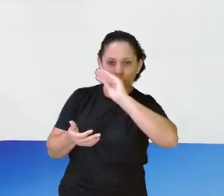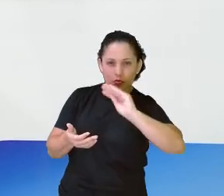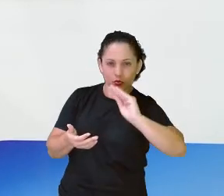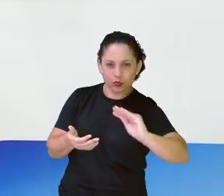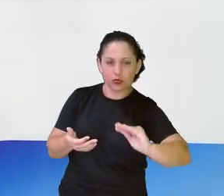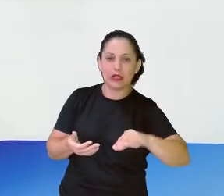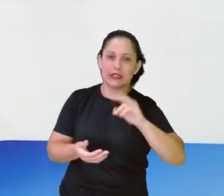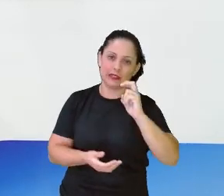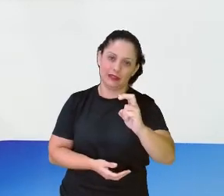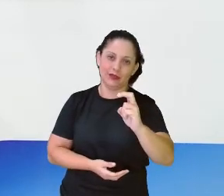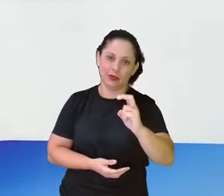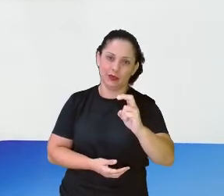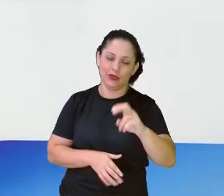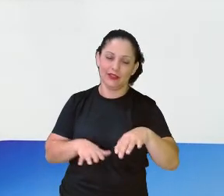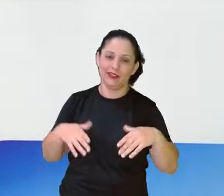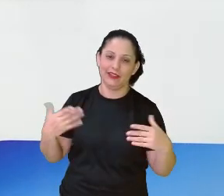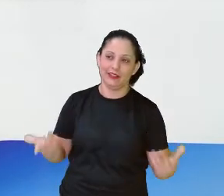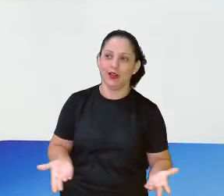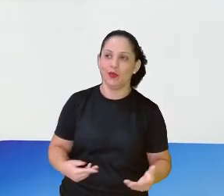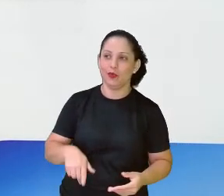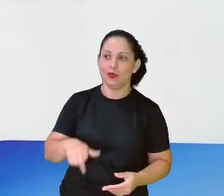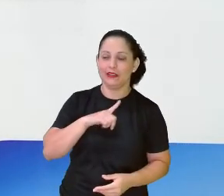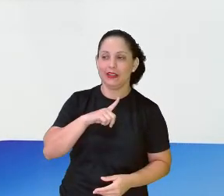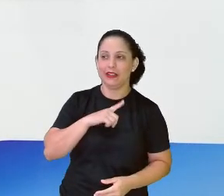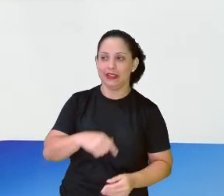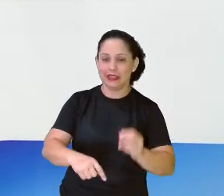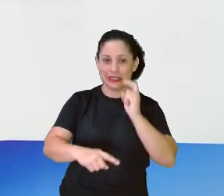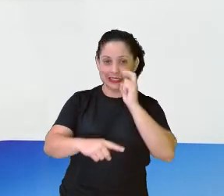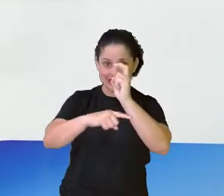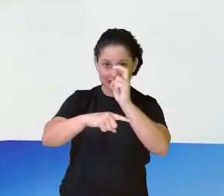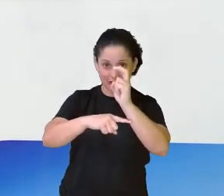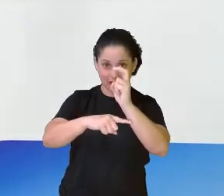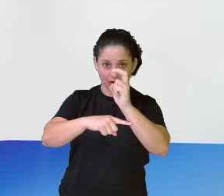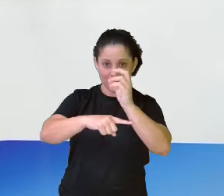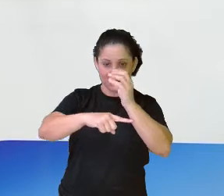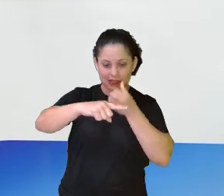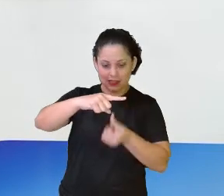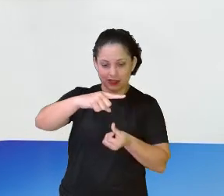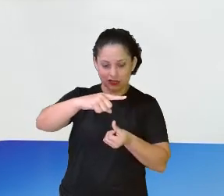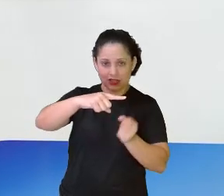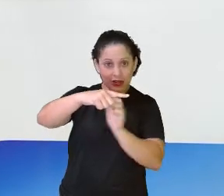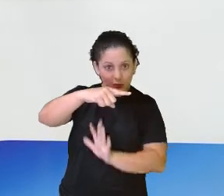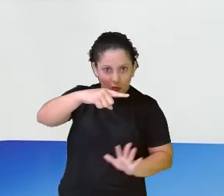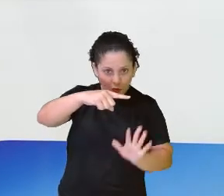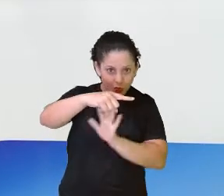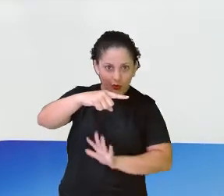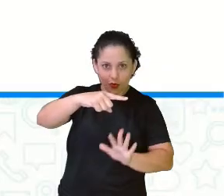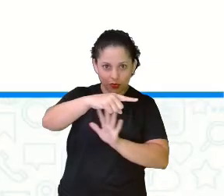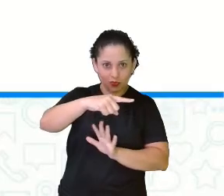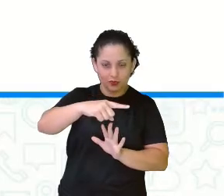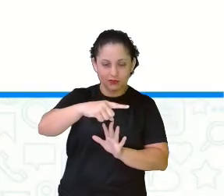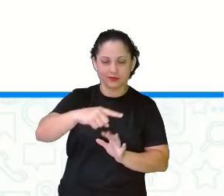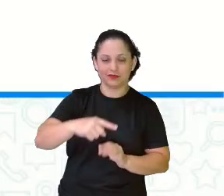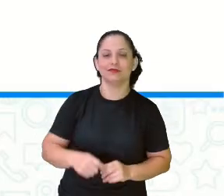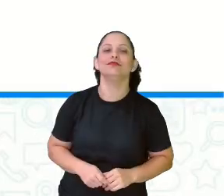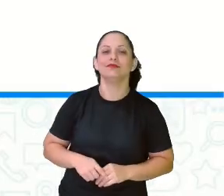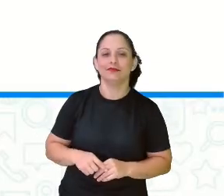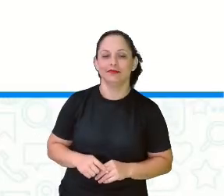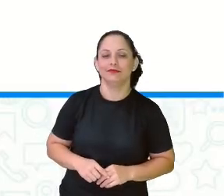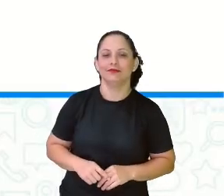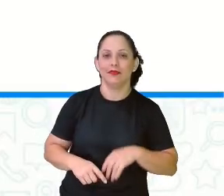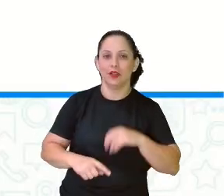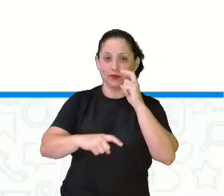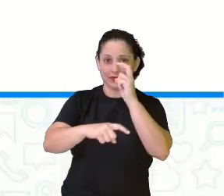considerar é 5. Então, eu já sei que meu 5 é o numerador. E 6, a minha quantidade total da